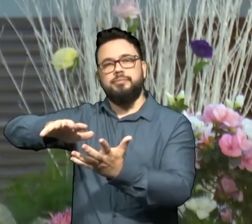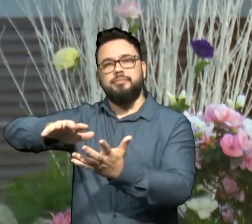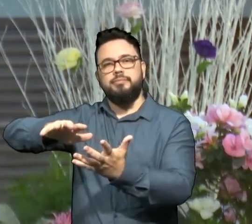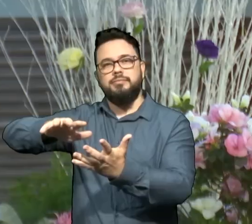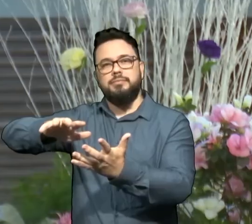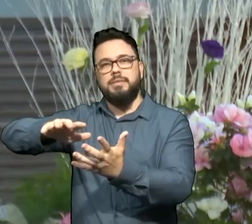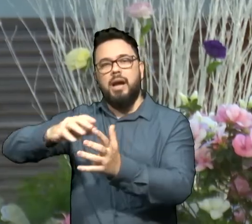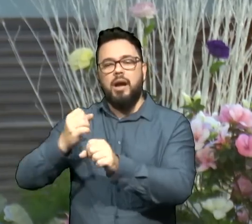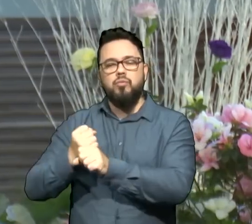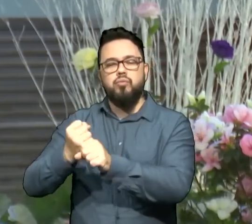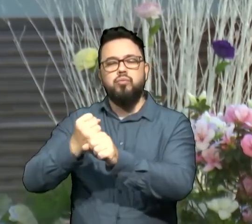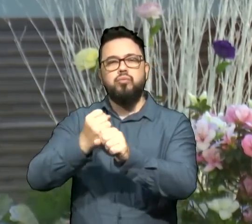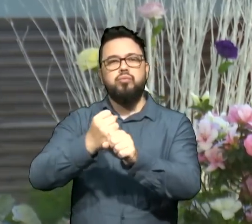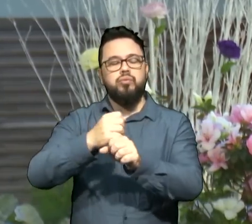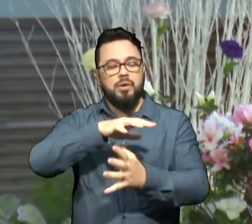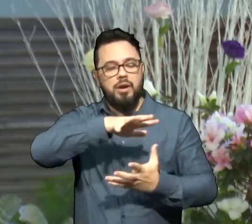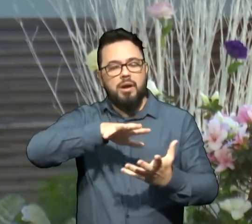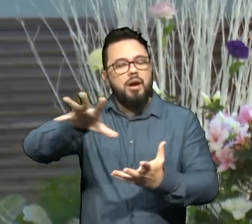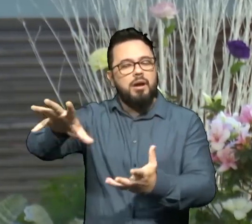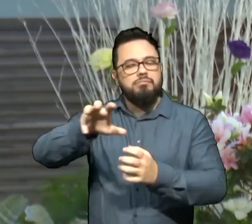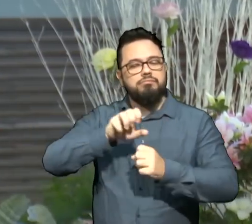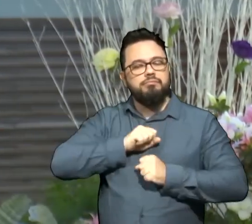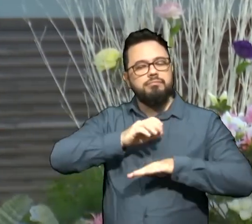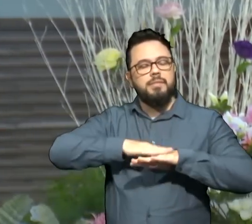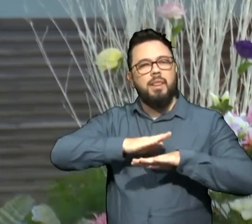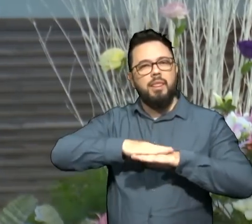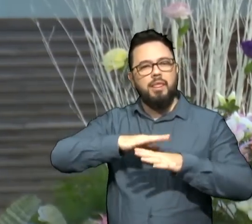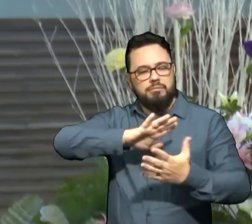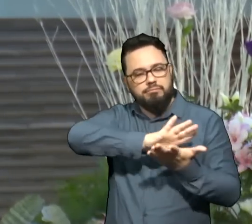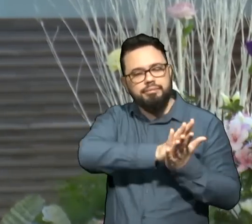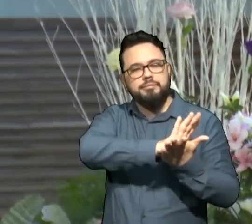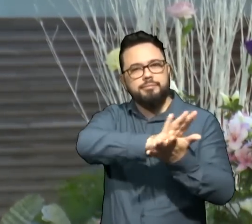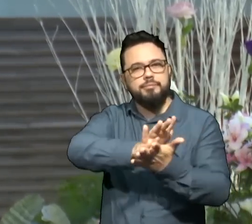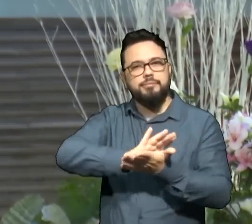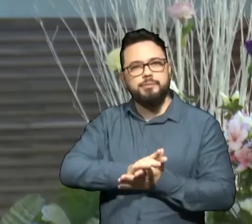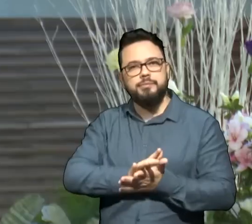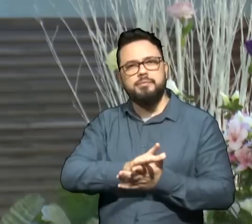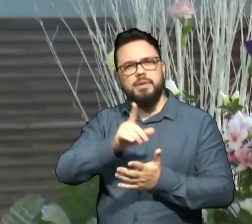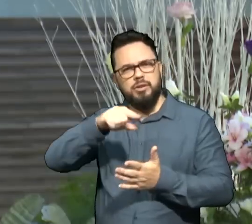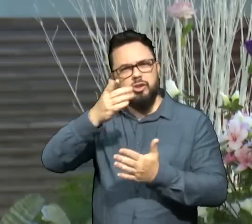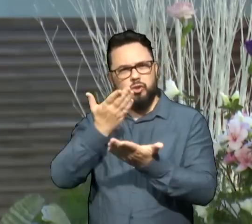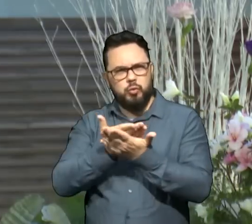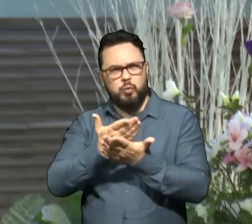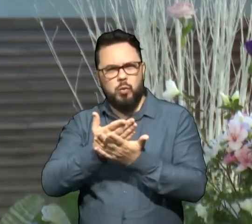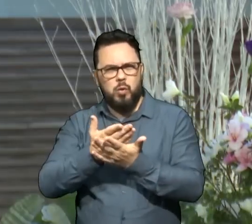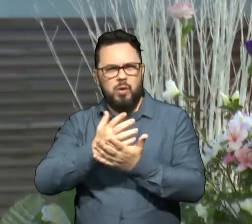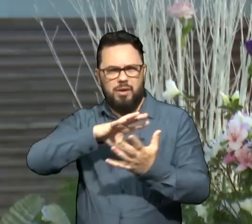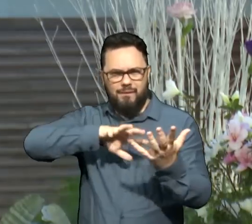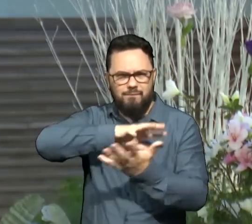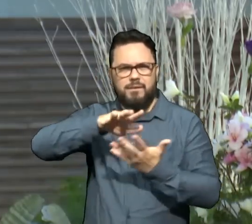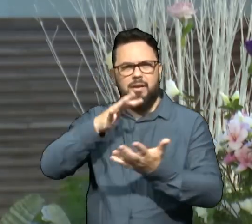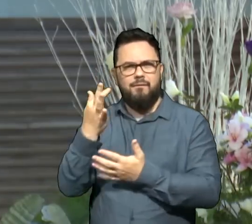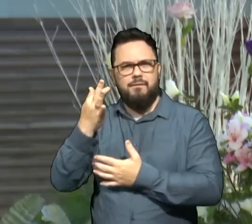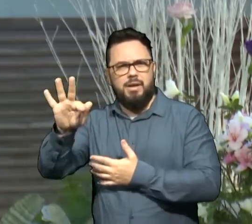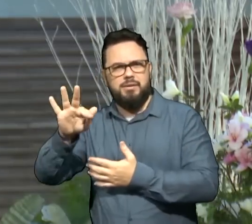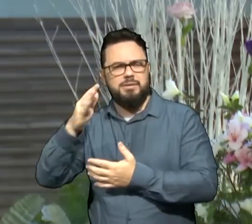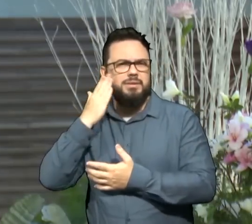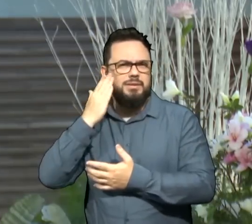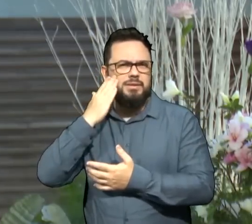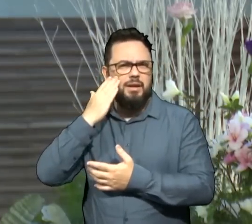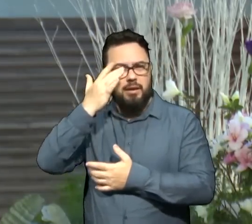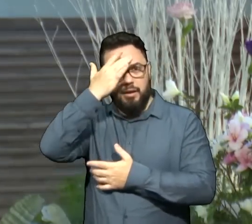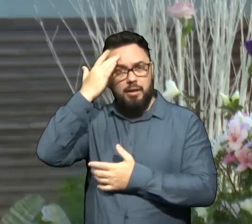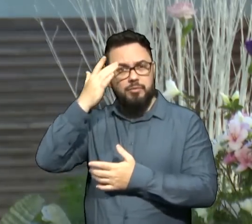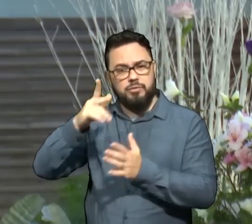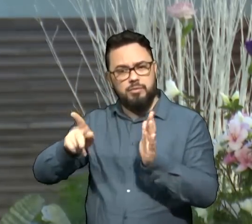já estudou história sabe da Revolução Francesa quando o pessoal pegou luta ada destruiu a Bastilha e quando o pessoal realmente entra numa guerra